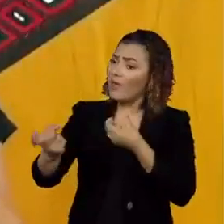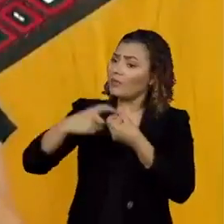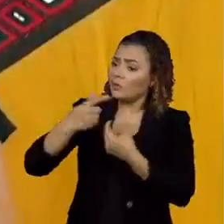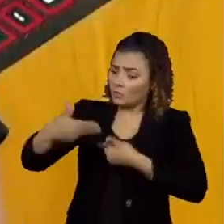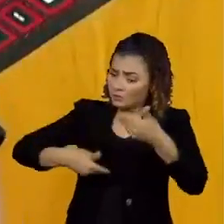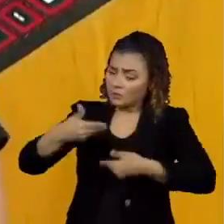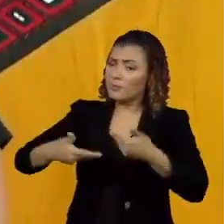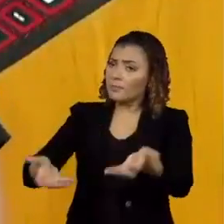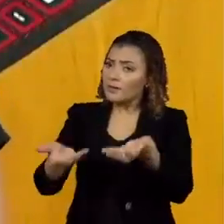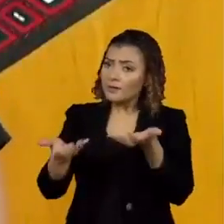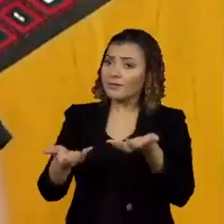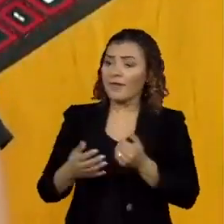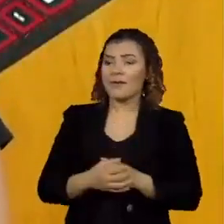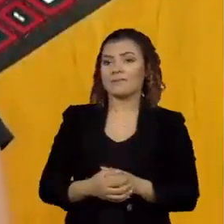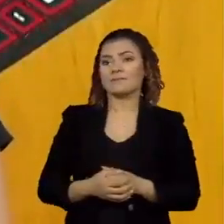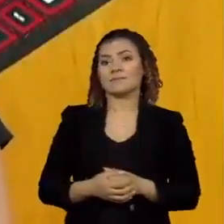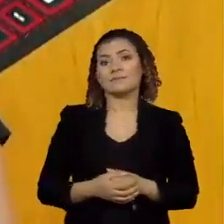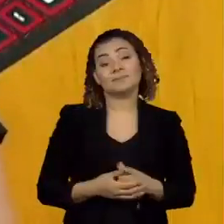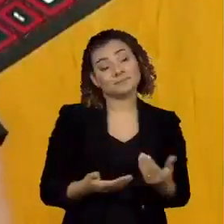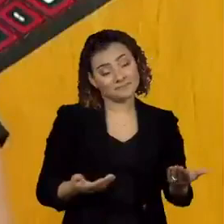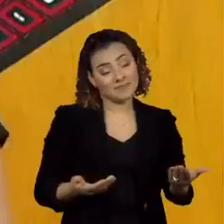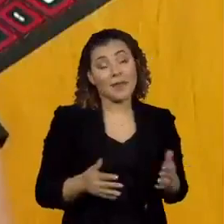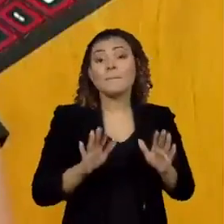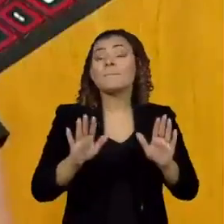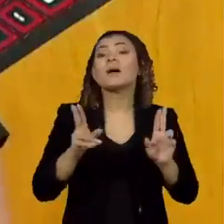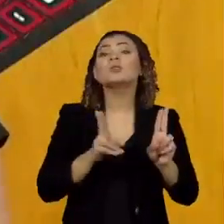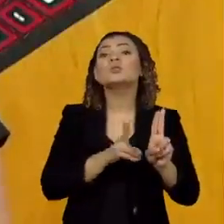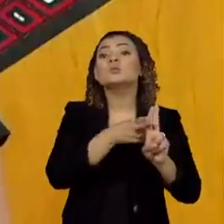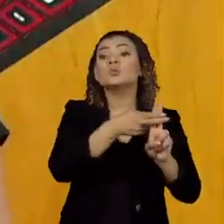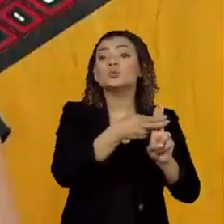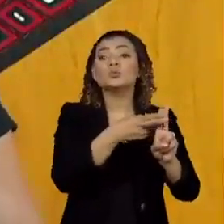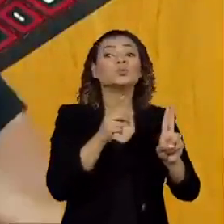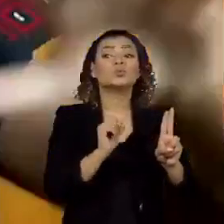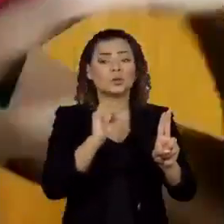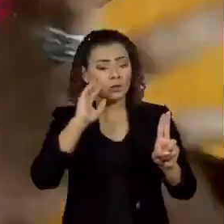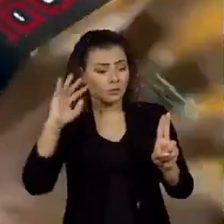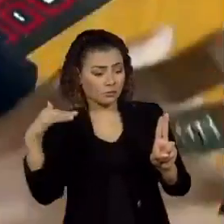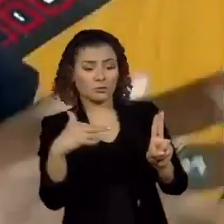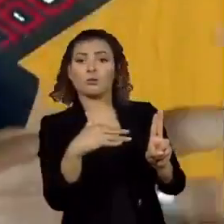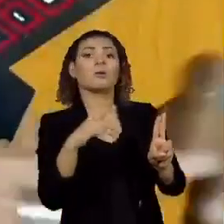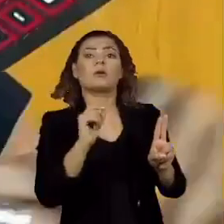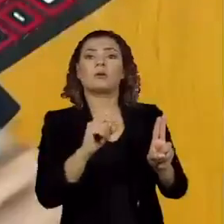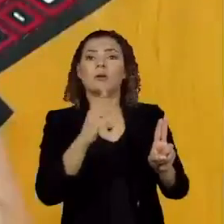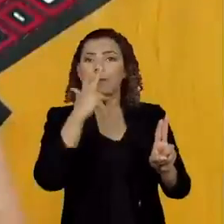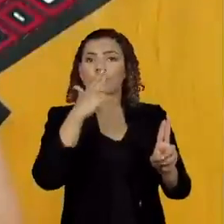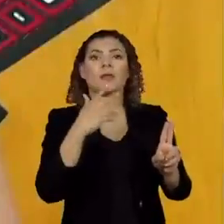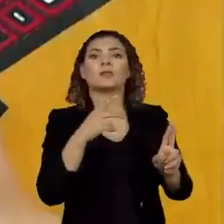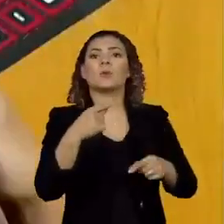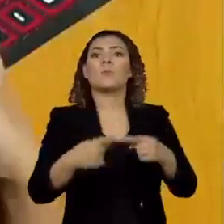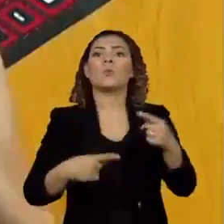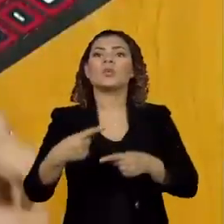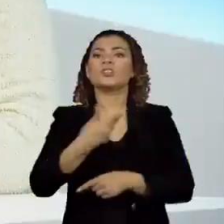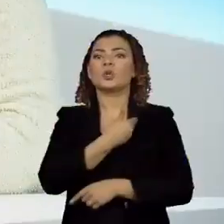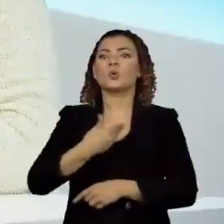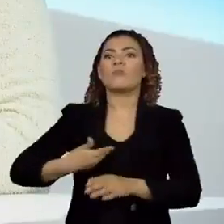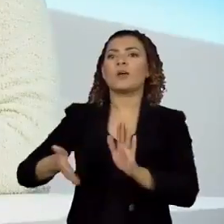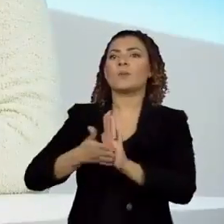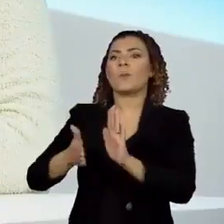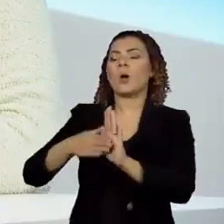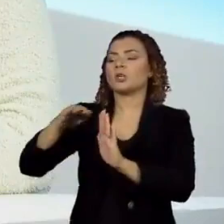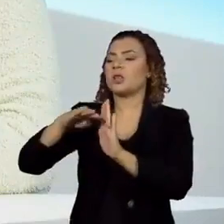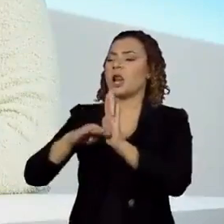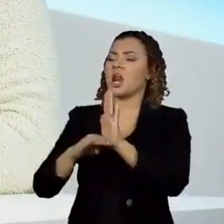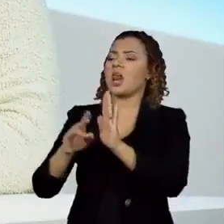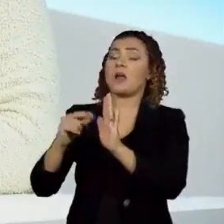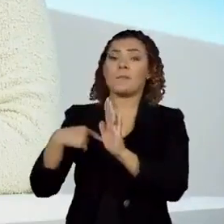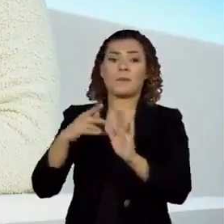gente precisa. Mas não tem sido assim. Primeiro que o SUS tem sido visto como um apêndice da política pública. E olha que tem